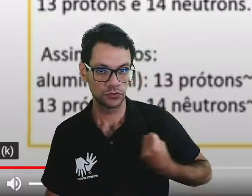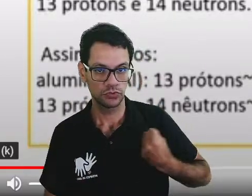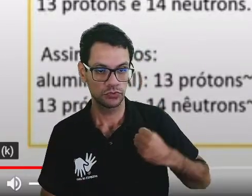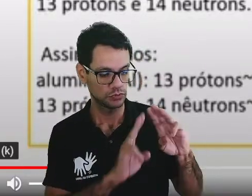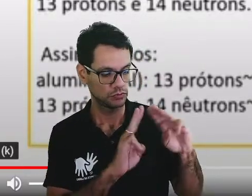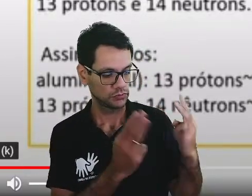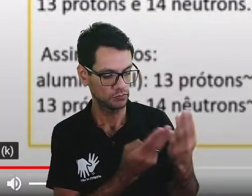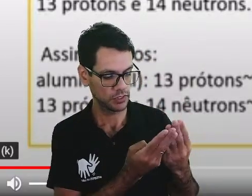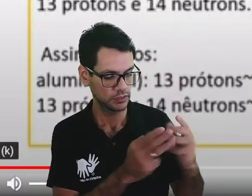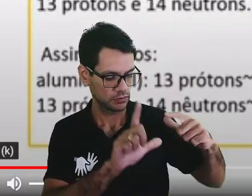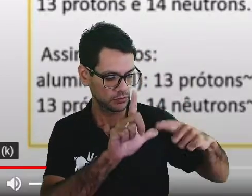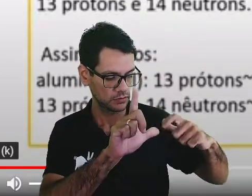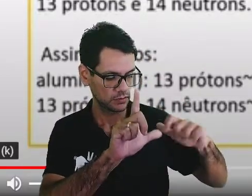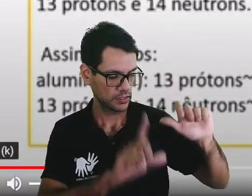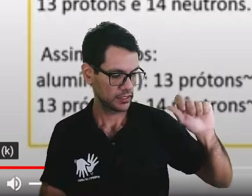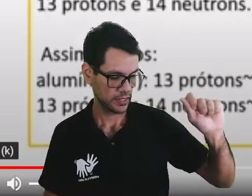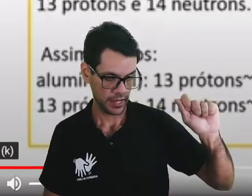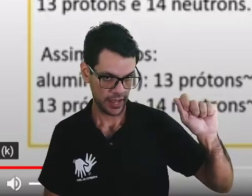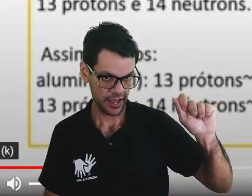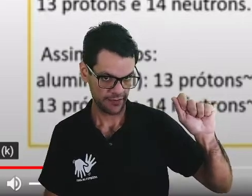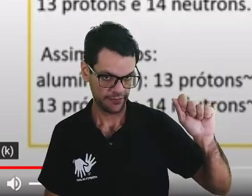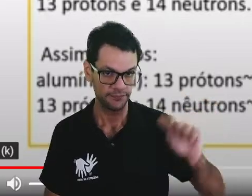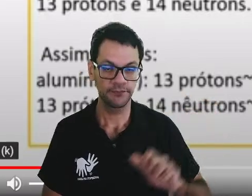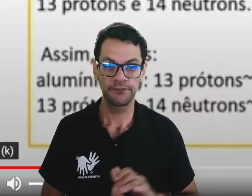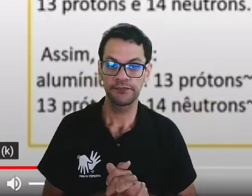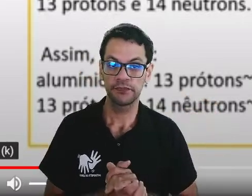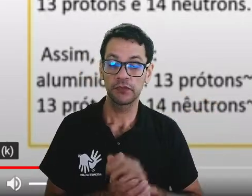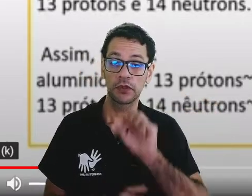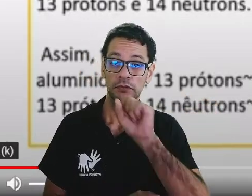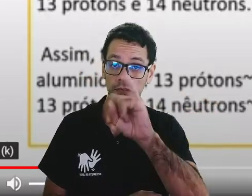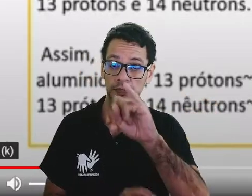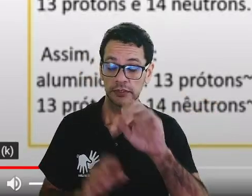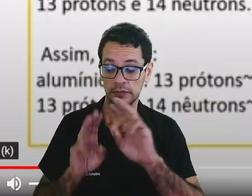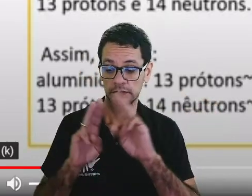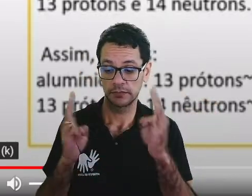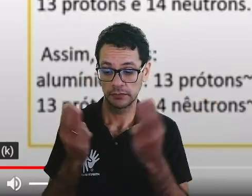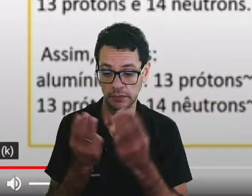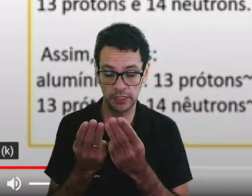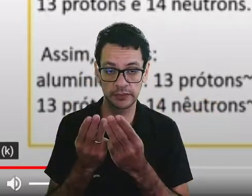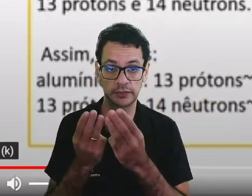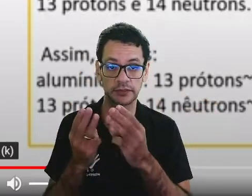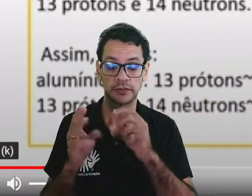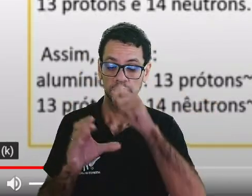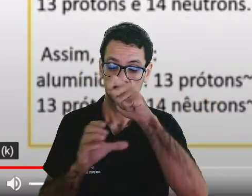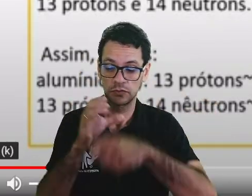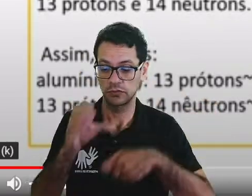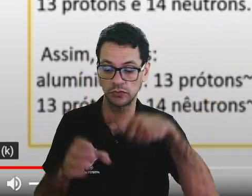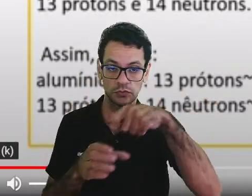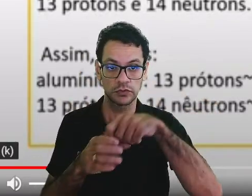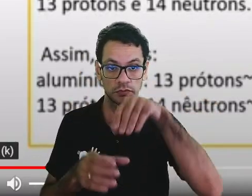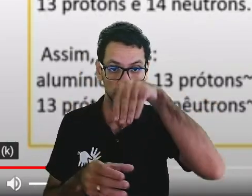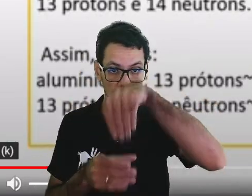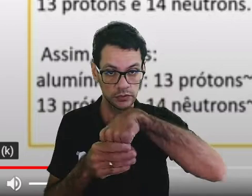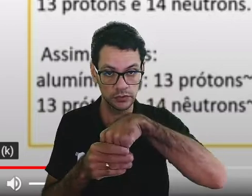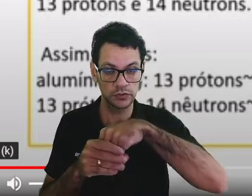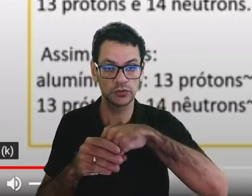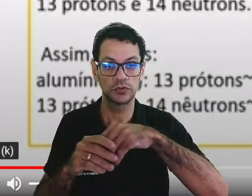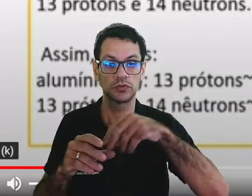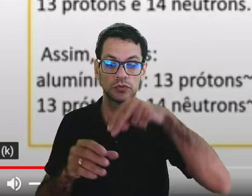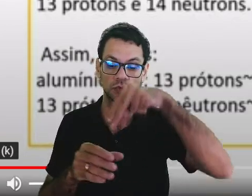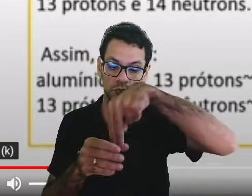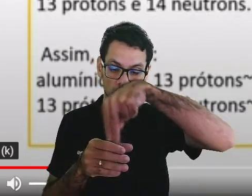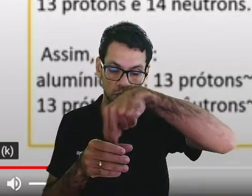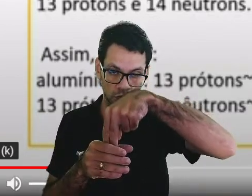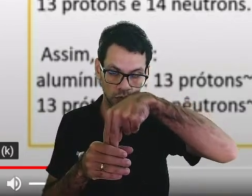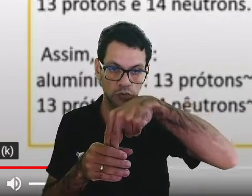gente tem o seguinte, se a massa do átomo está concentrada no núcleo, a gente pode dizer que Z é